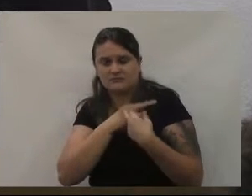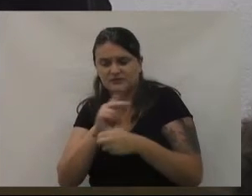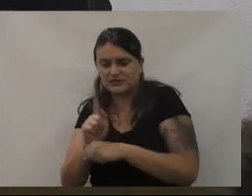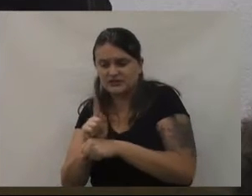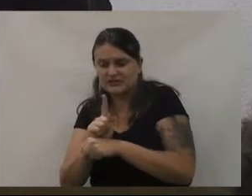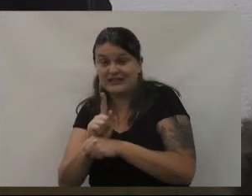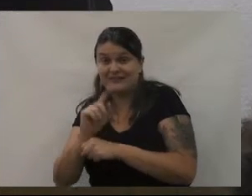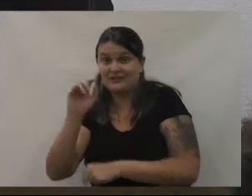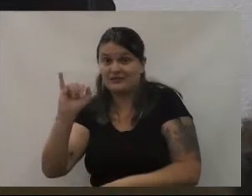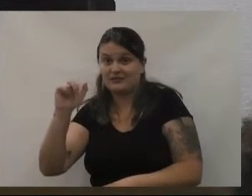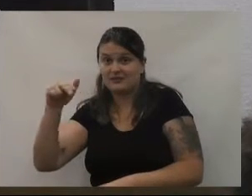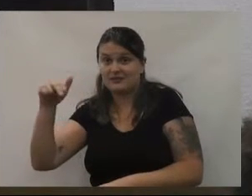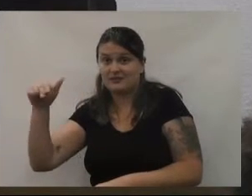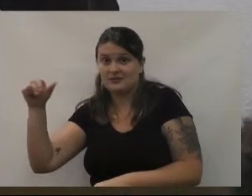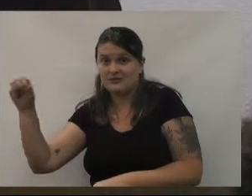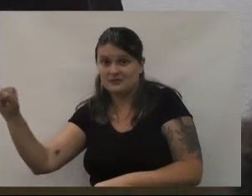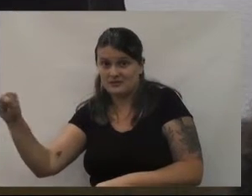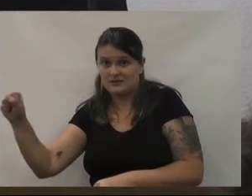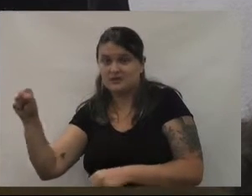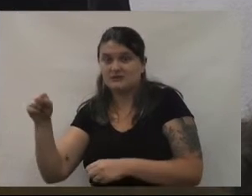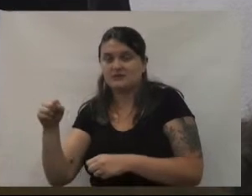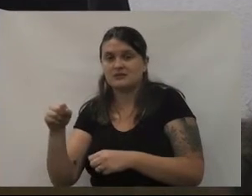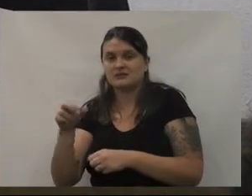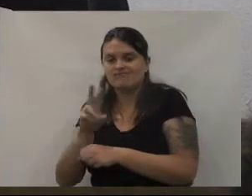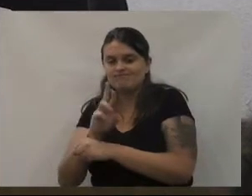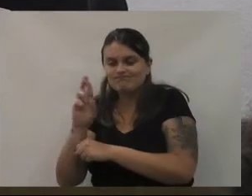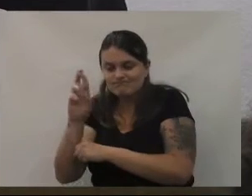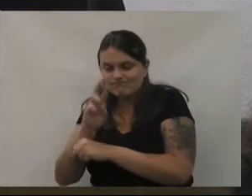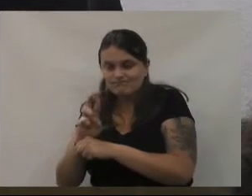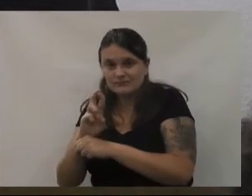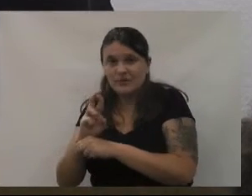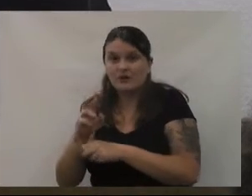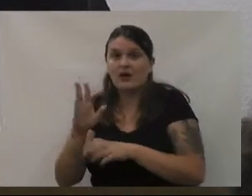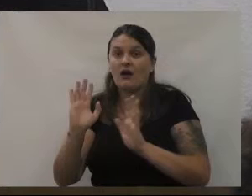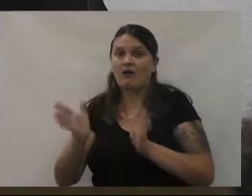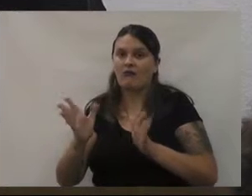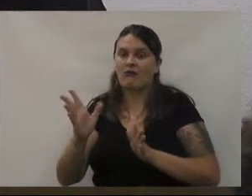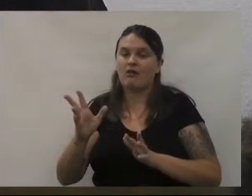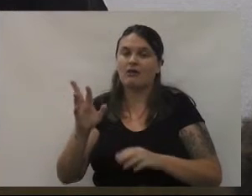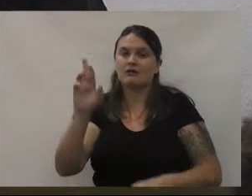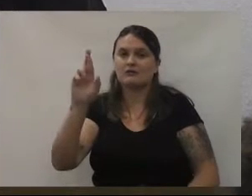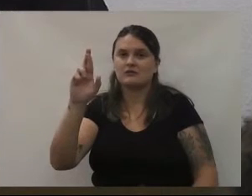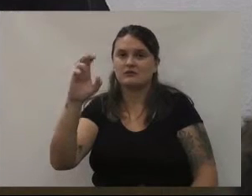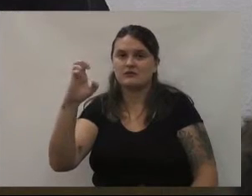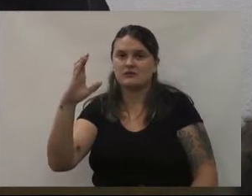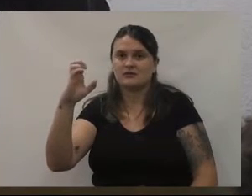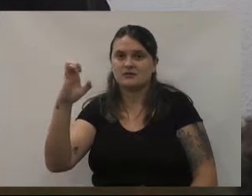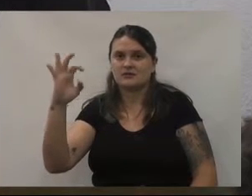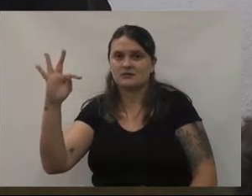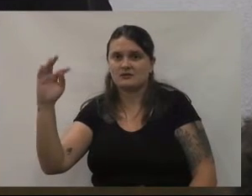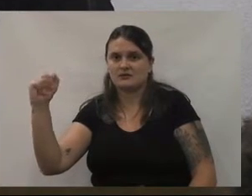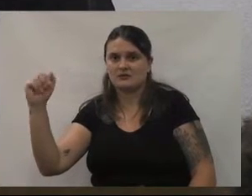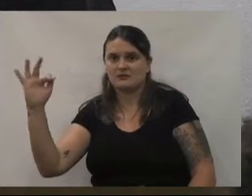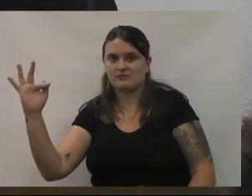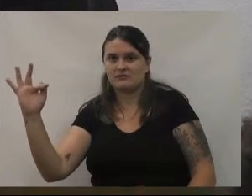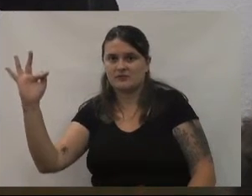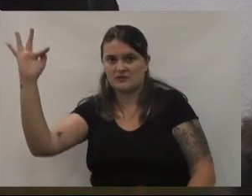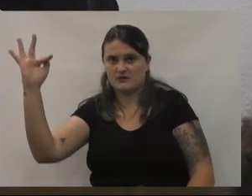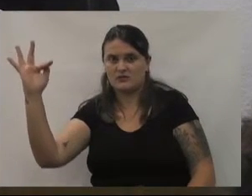próprio INSS. Hoje é tudo na Receita Federal. Por quê? Para ficar mais fácil para lançar a mão desse dinheiro.